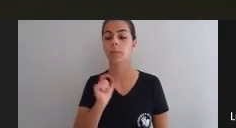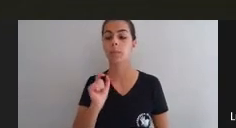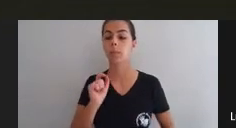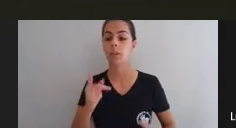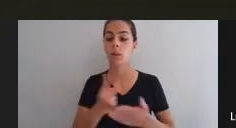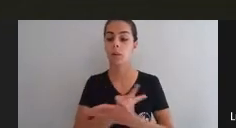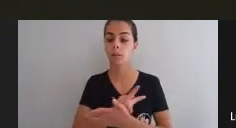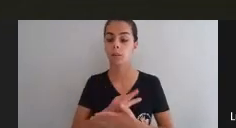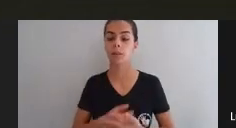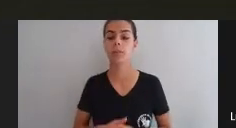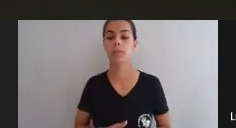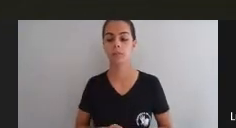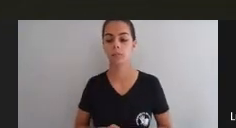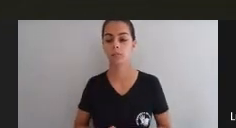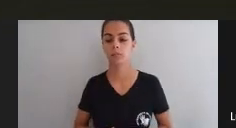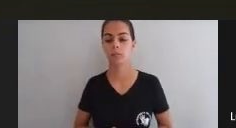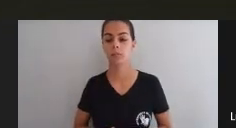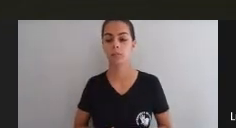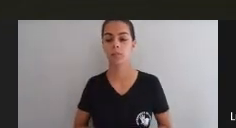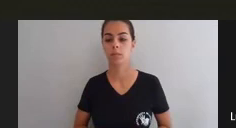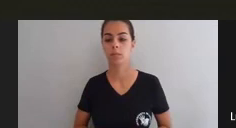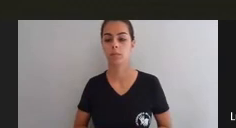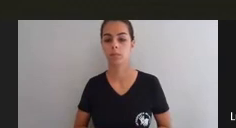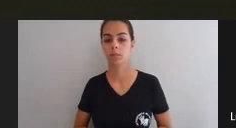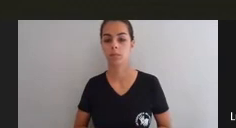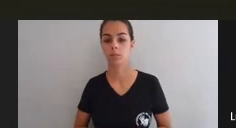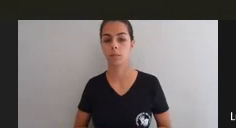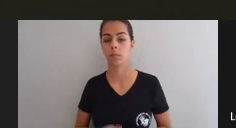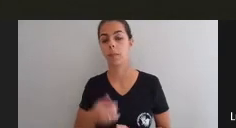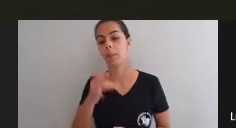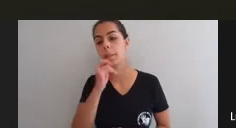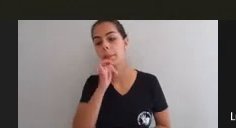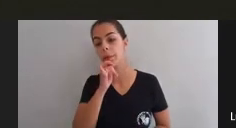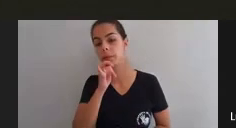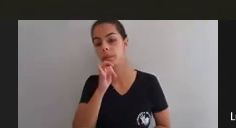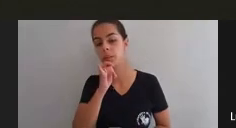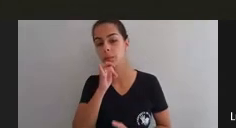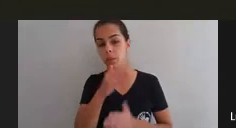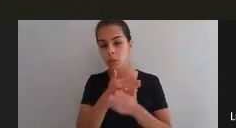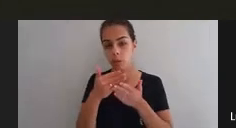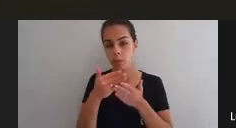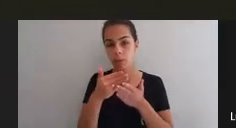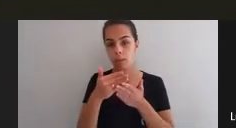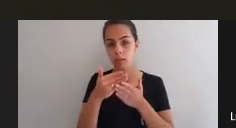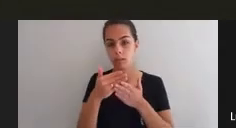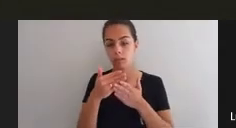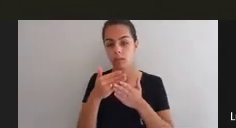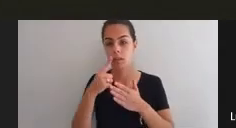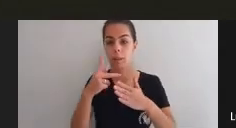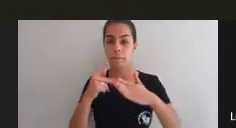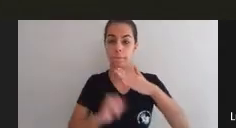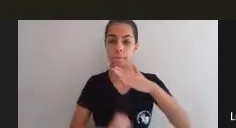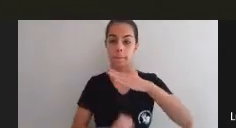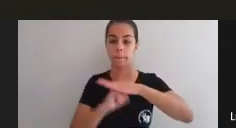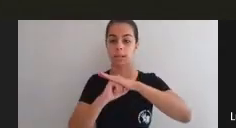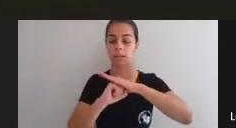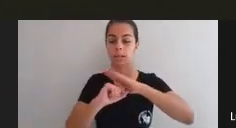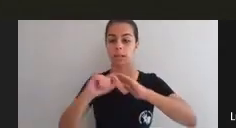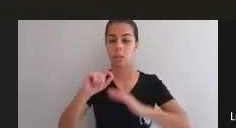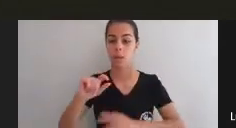acontecendo aqui é que, bem, vamos supor que ele começa aqui, a pressão